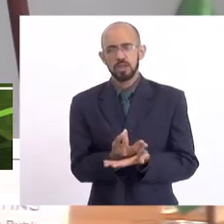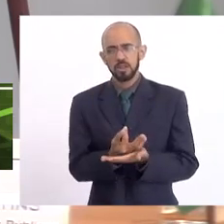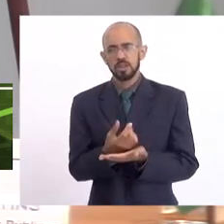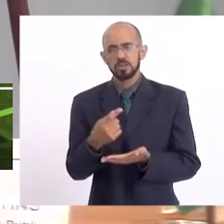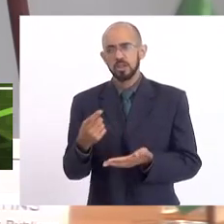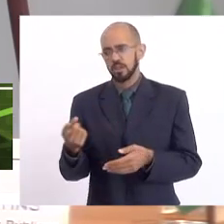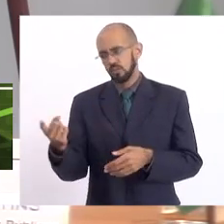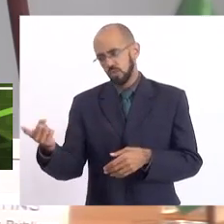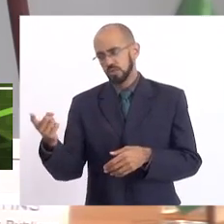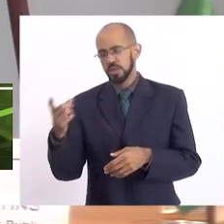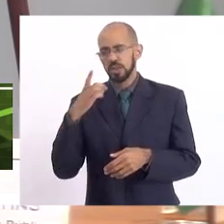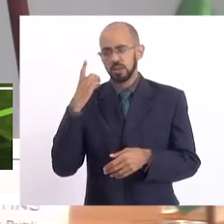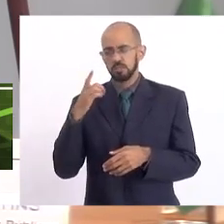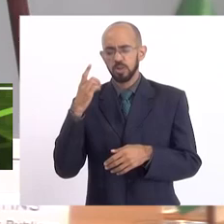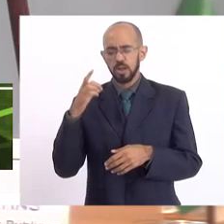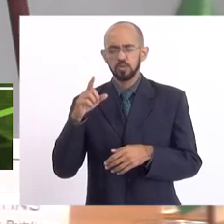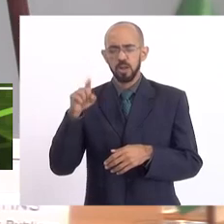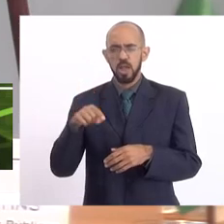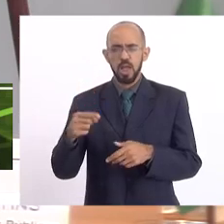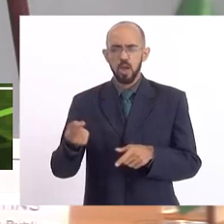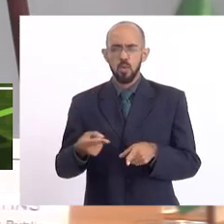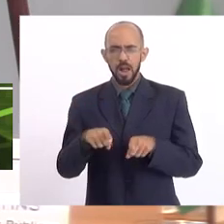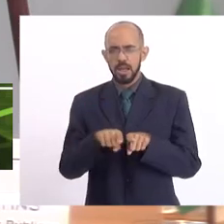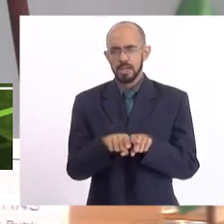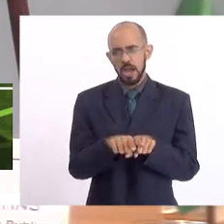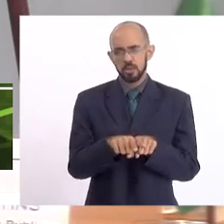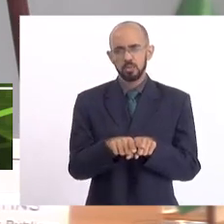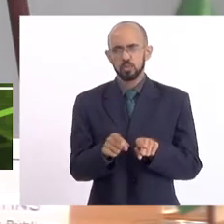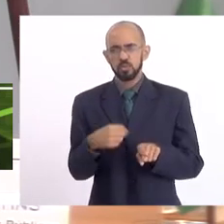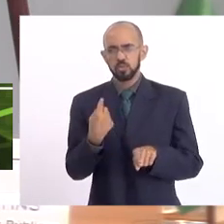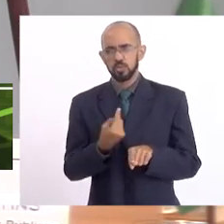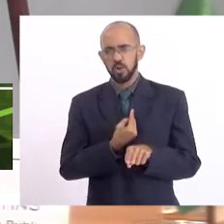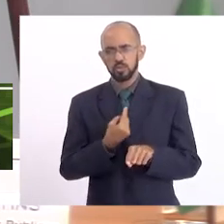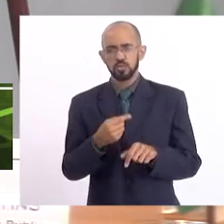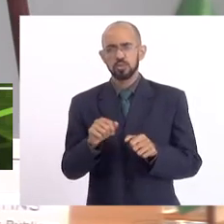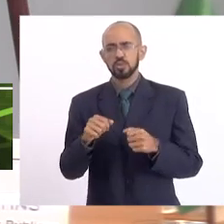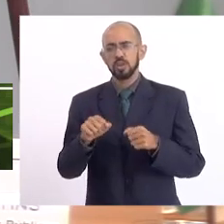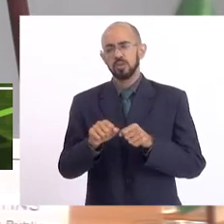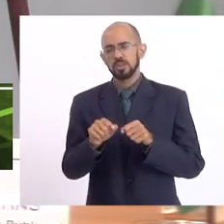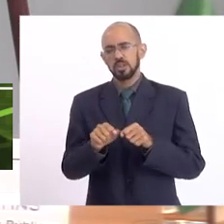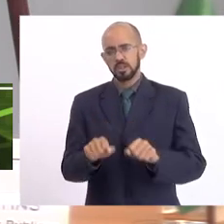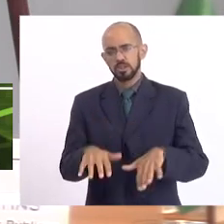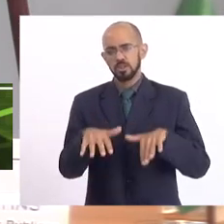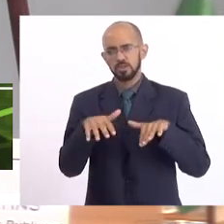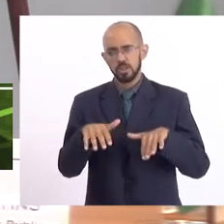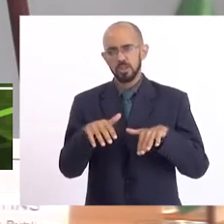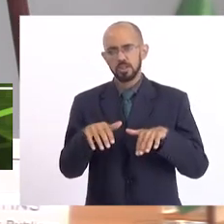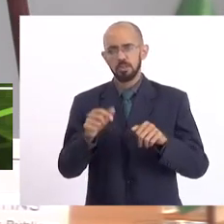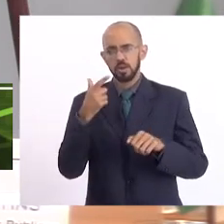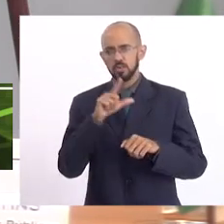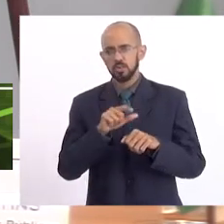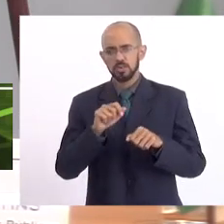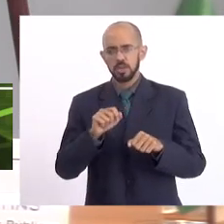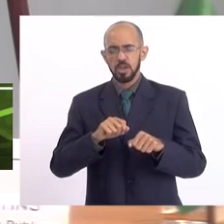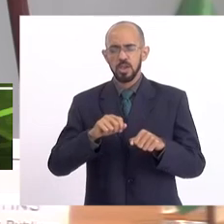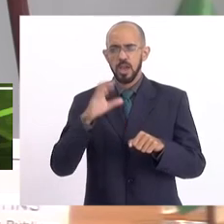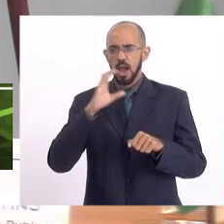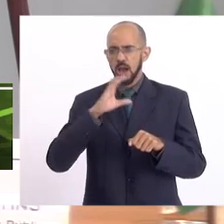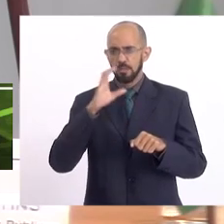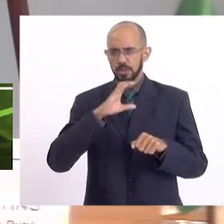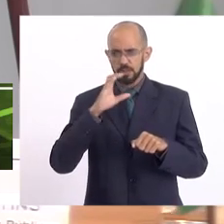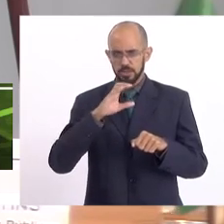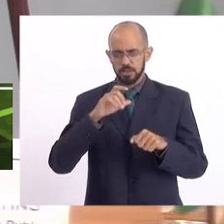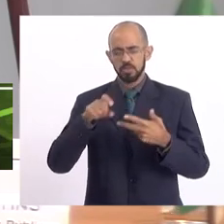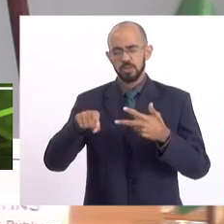nosso. Então, estou fazendo essa audiência para dar celeridade. A gente precisa de celeridade, eu sei que o executivo